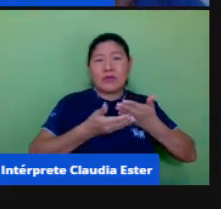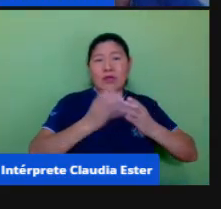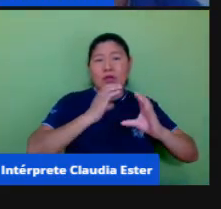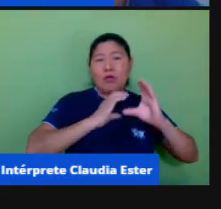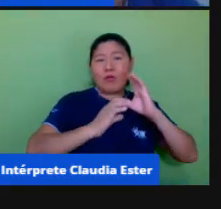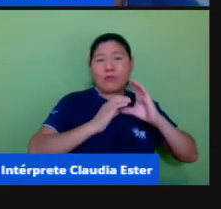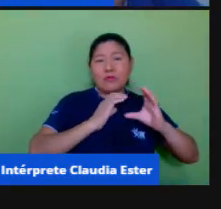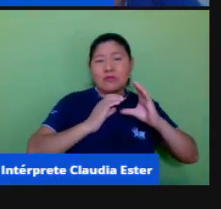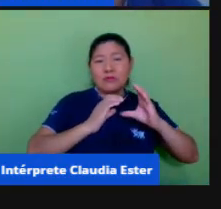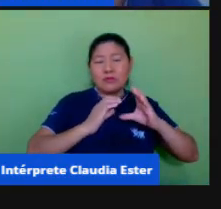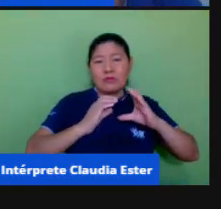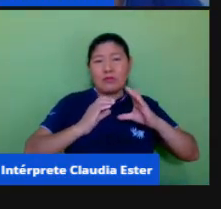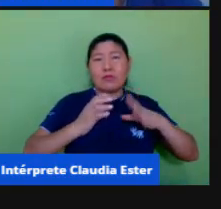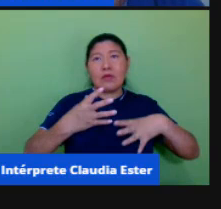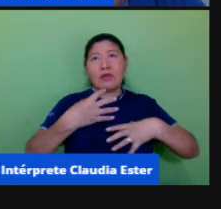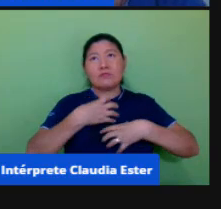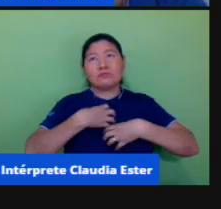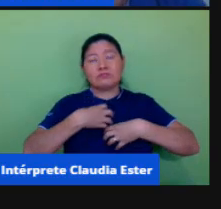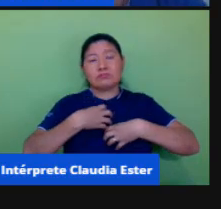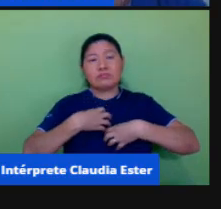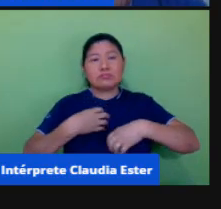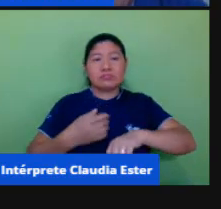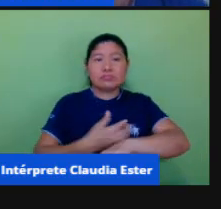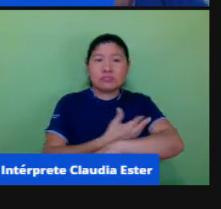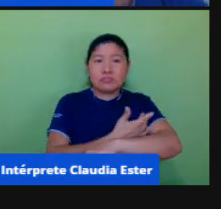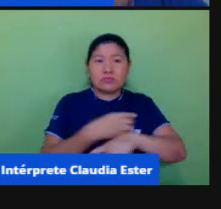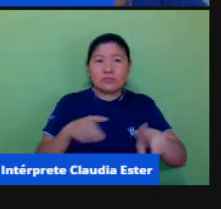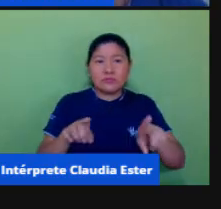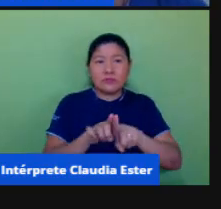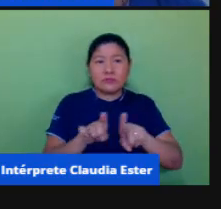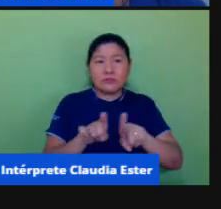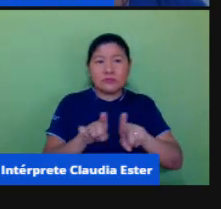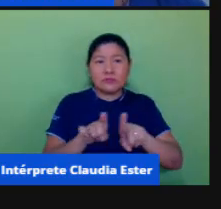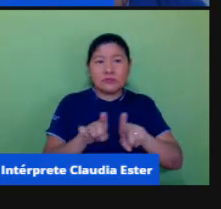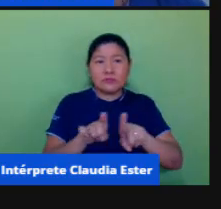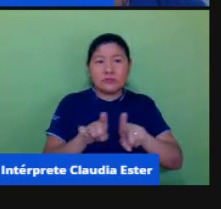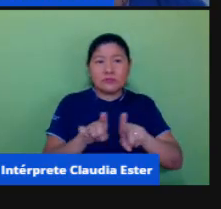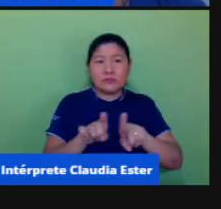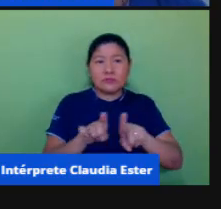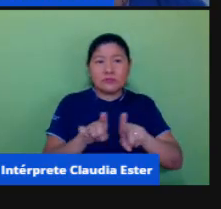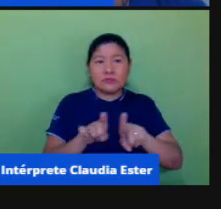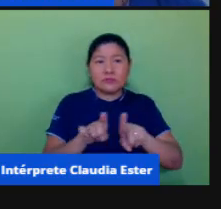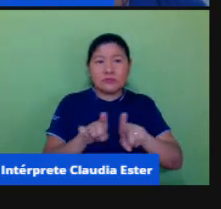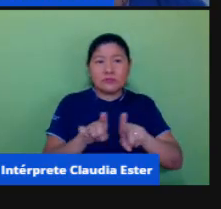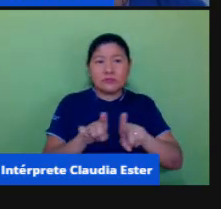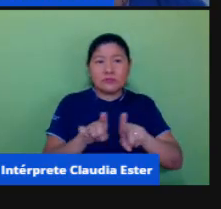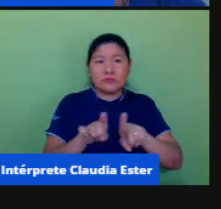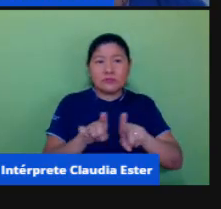socioemocionais. Percebam, pessoal, nós não vamos trabalhar, por exemplo,